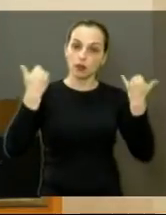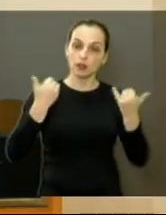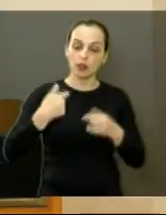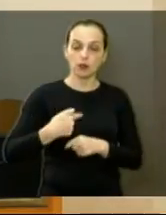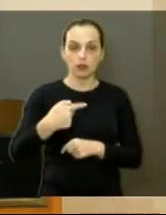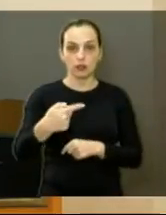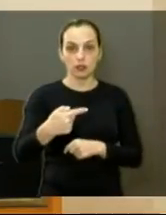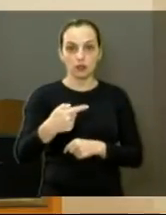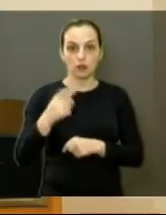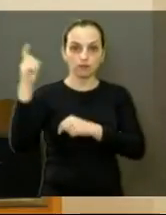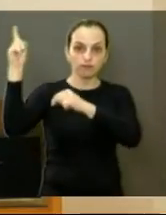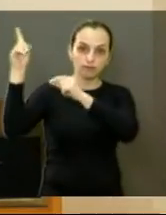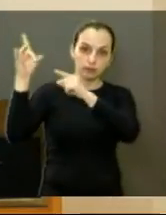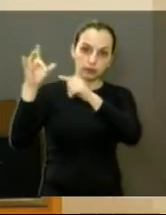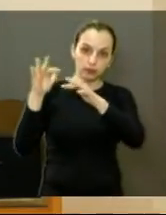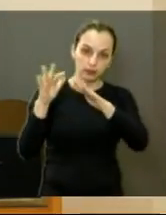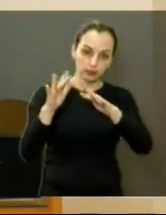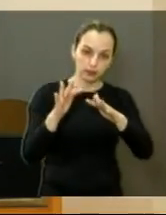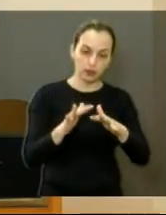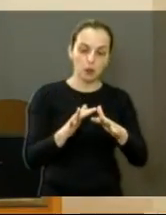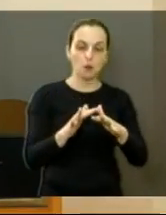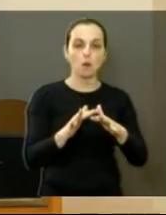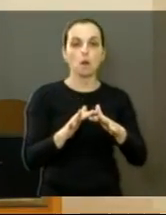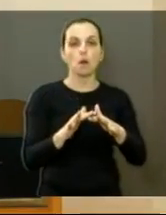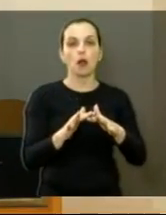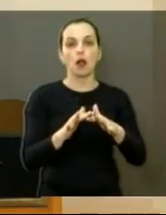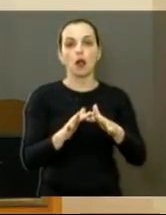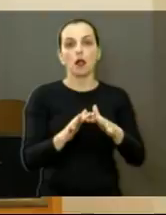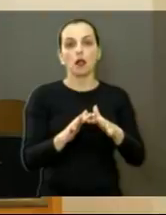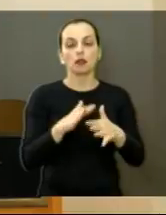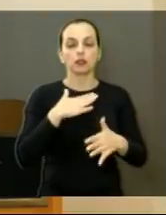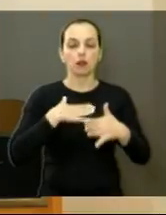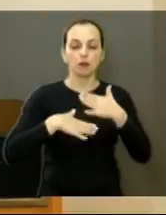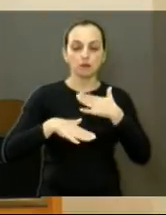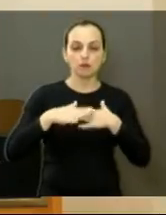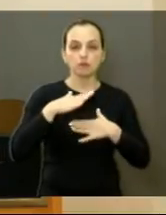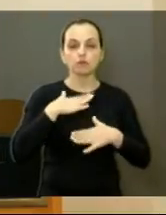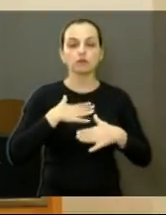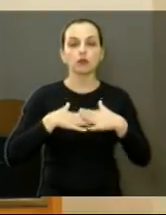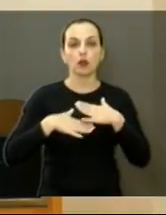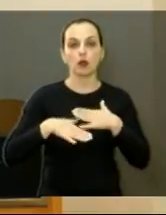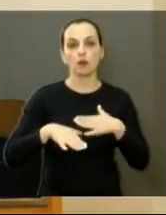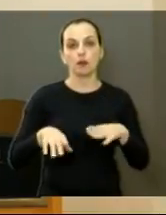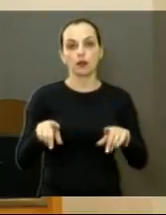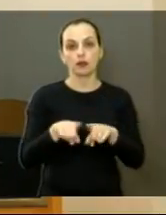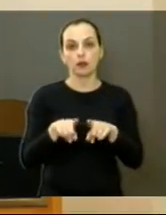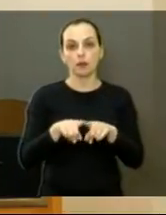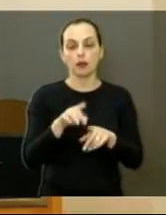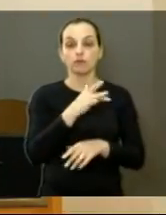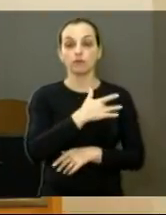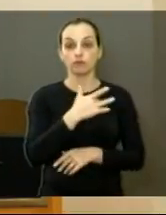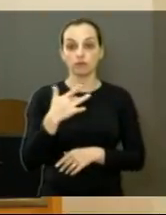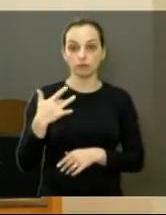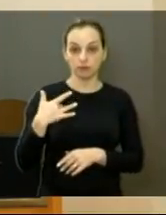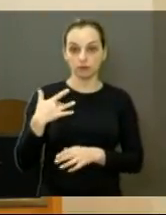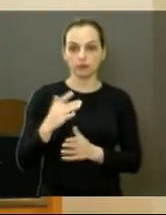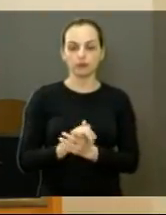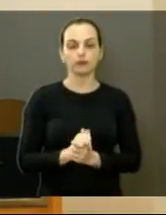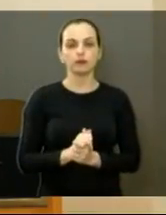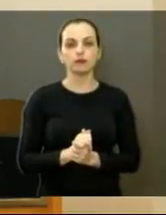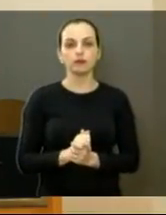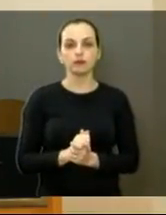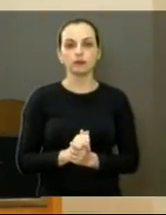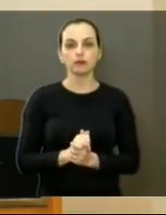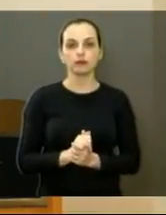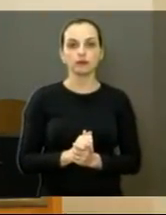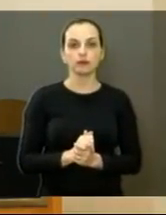Muitas bênçãos divinas na vida de vocês, serenidade e muita saúde. E